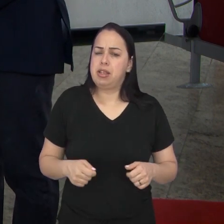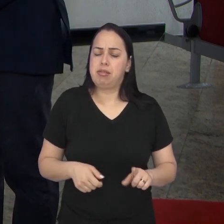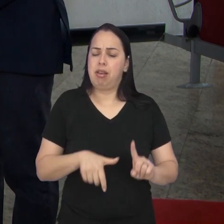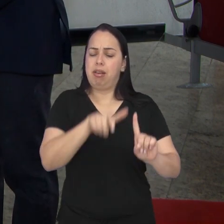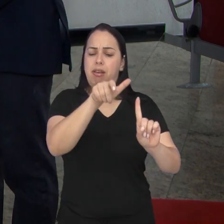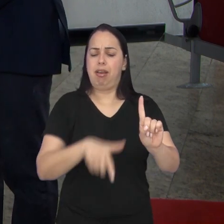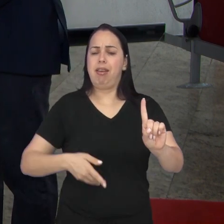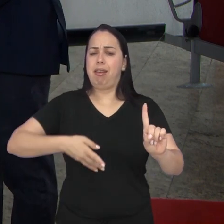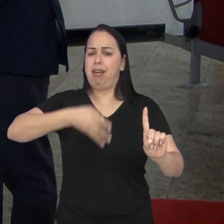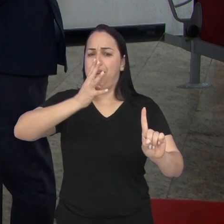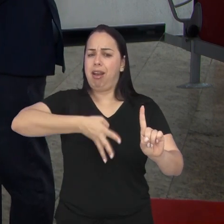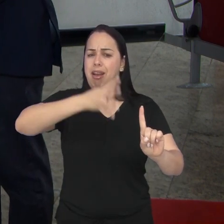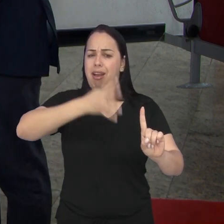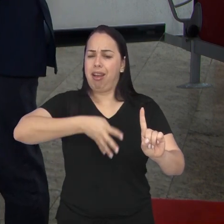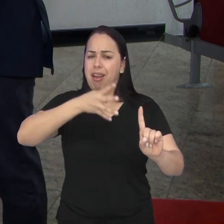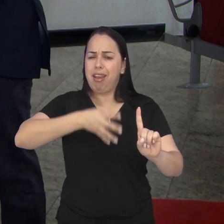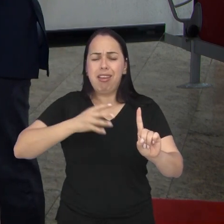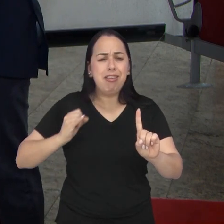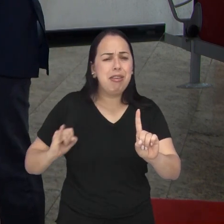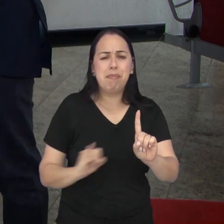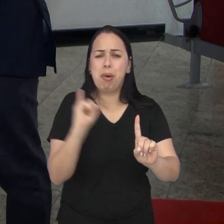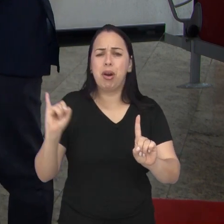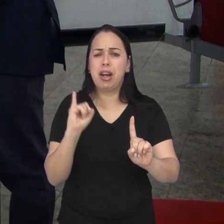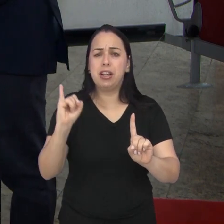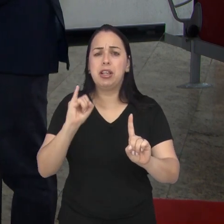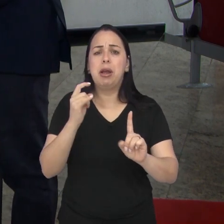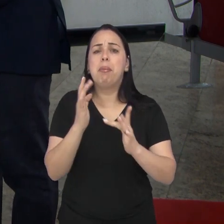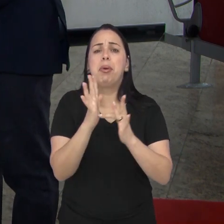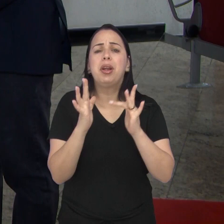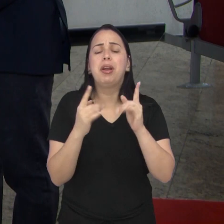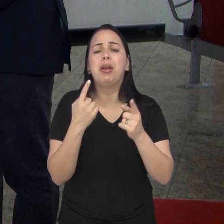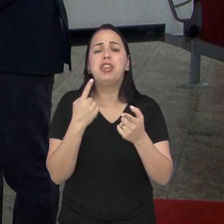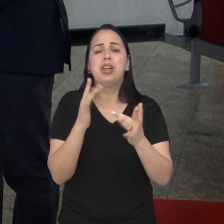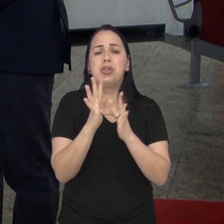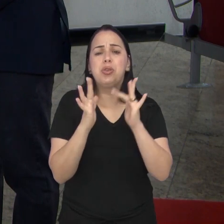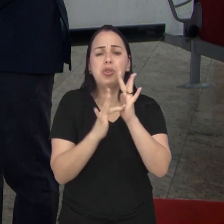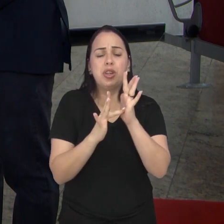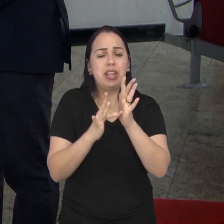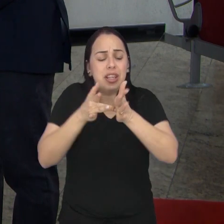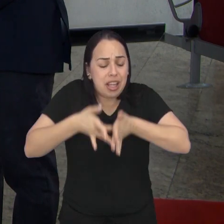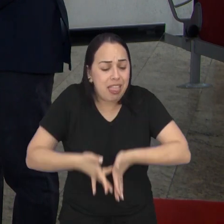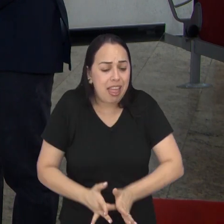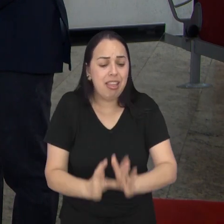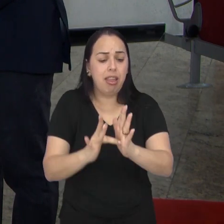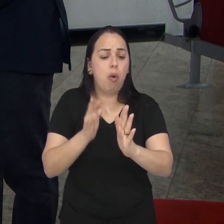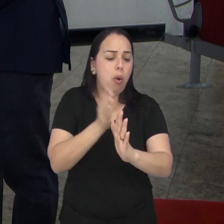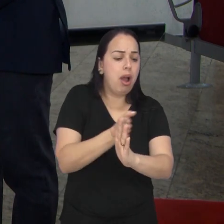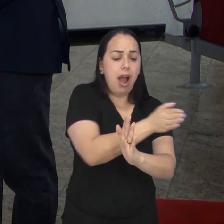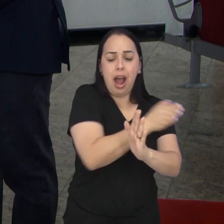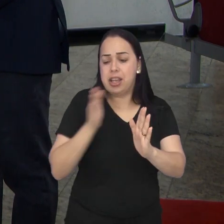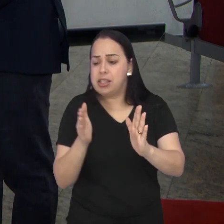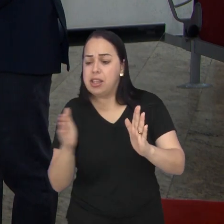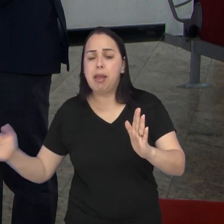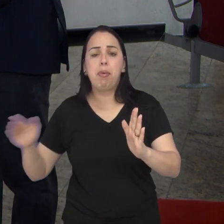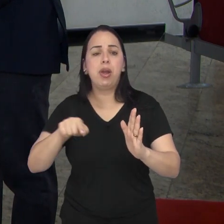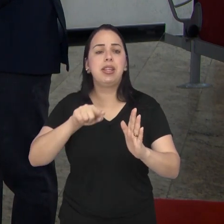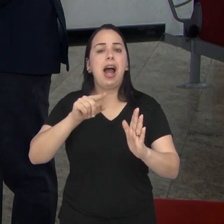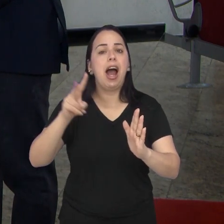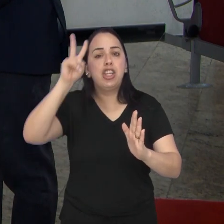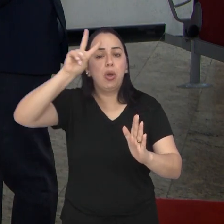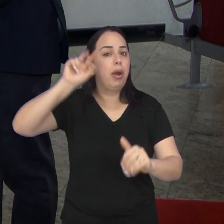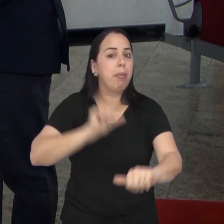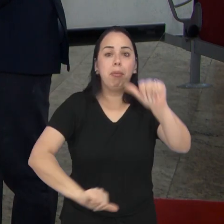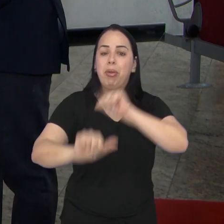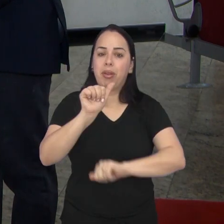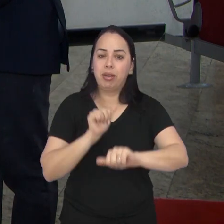muito importante mesmo para ser um marco na história. Jesus Cristo teve uma importância fundamental não só para os cristãos, mas